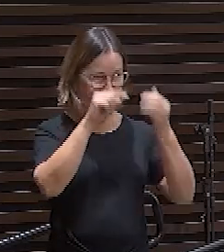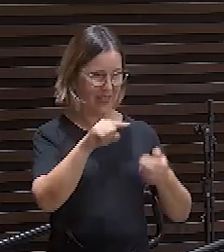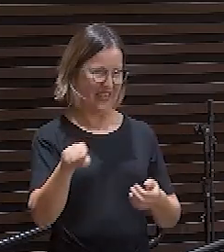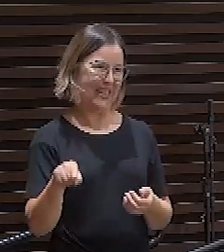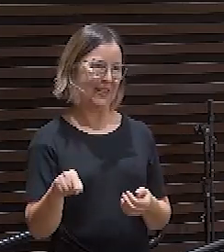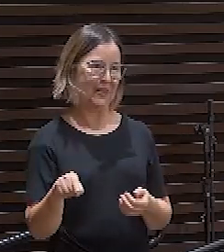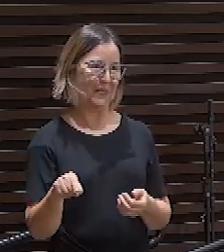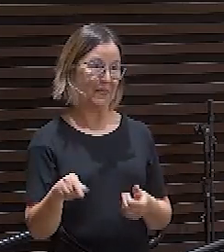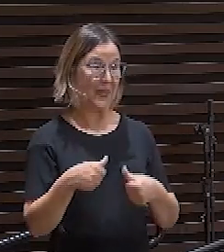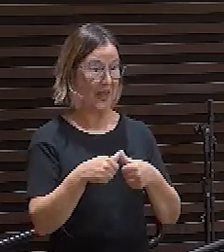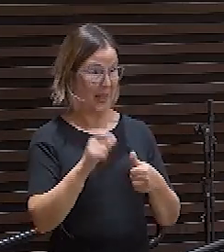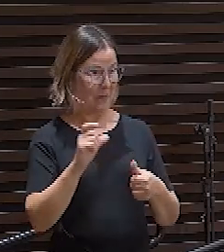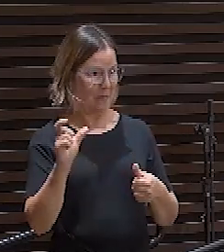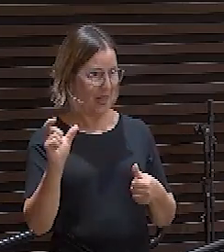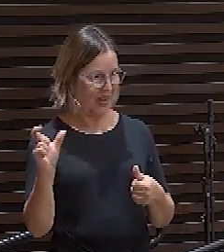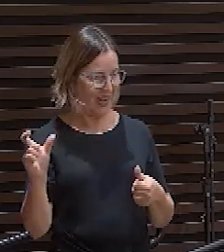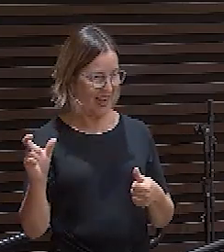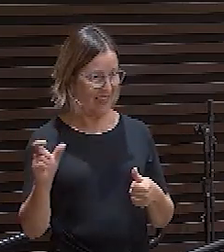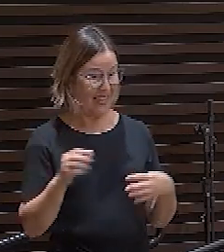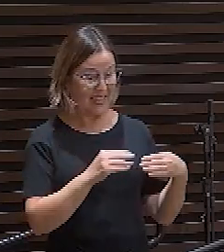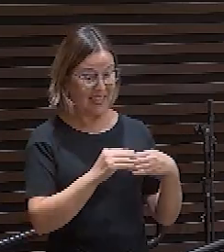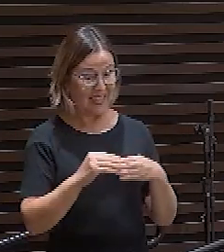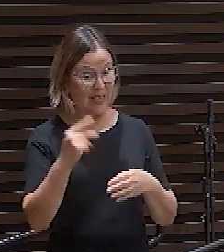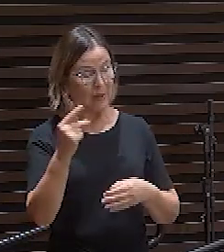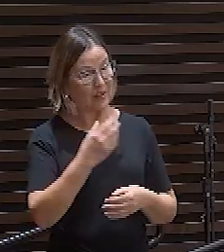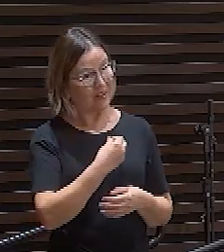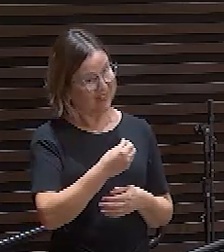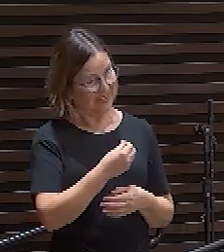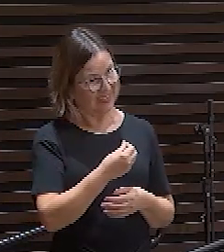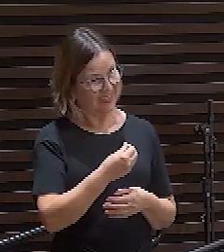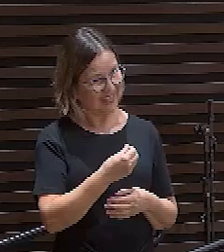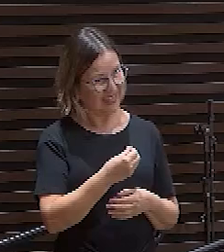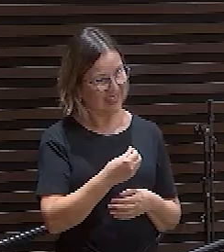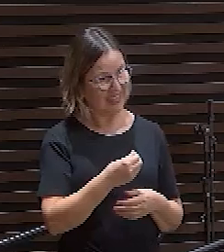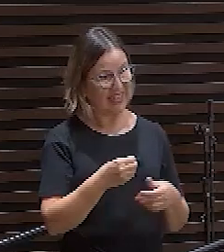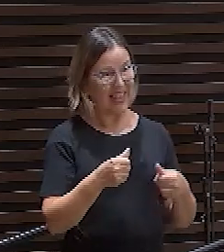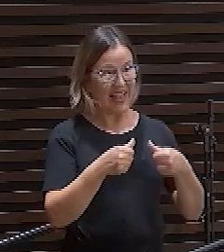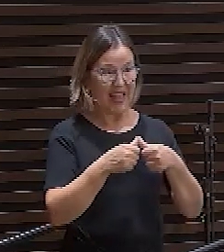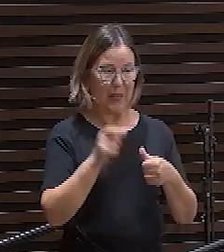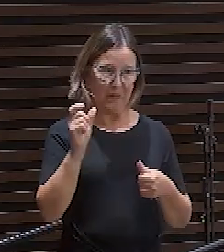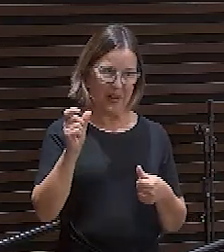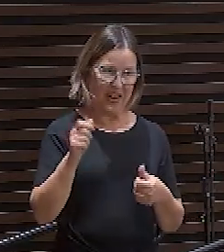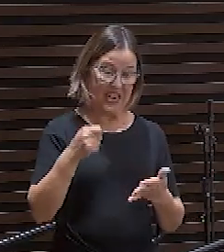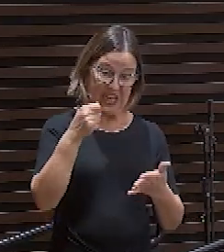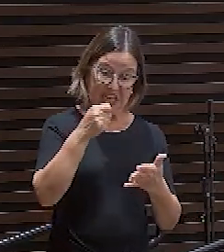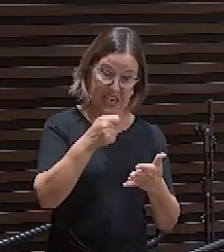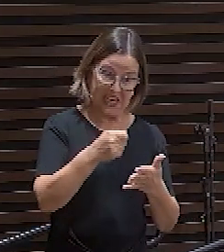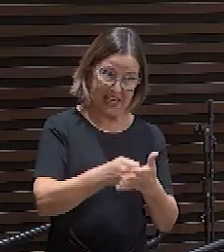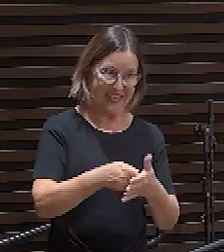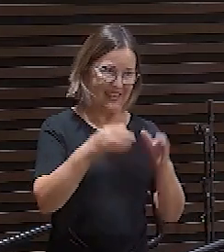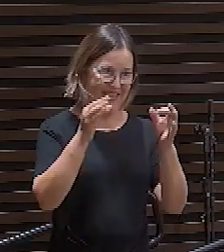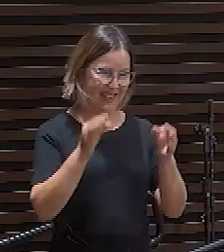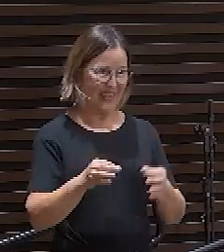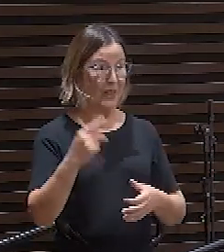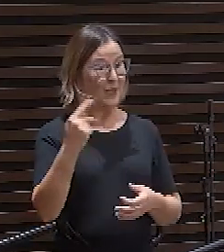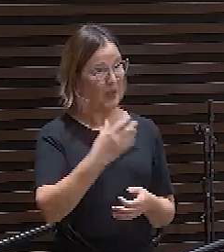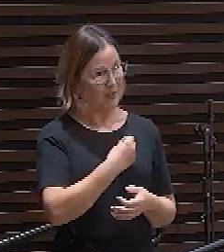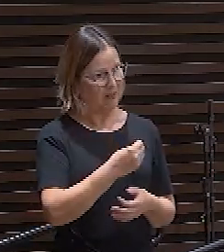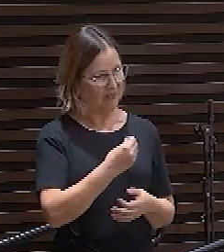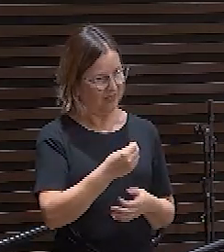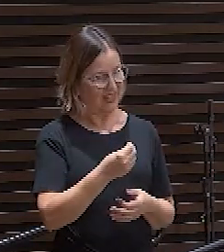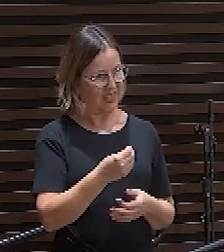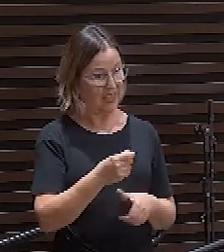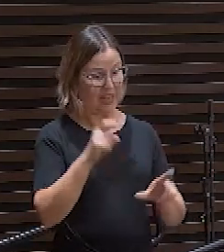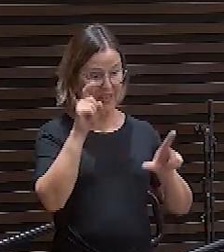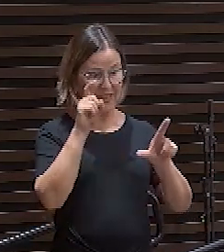que vão te guiar. São as palavras que vão ser garantia e certeza de que a tua vida vai ser uma vida na